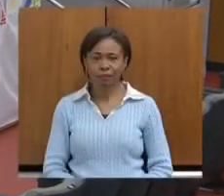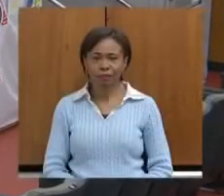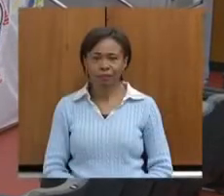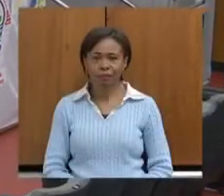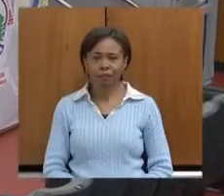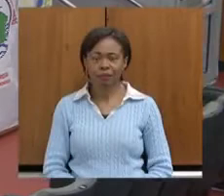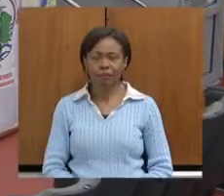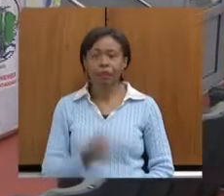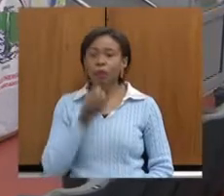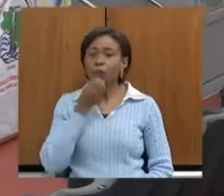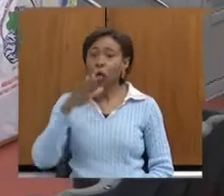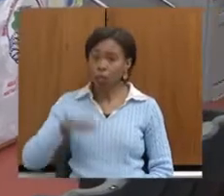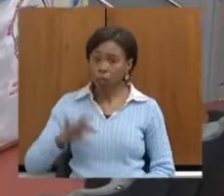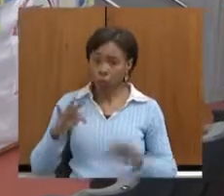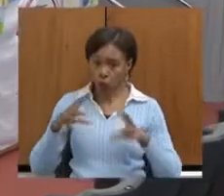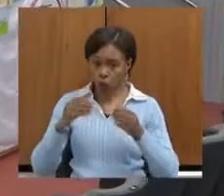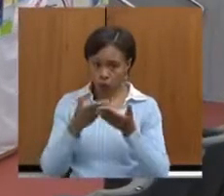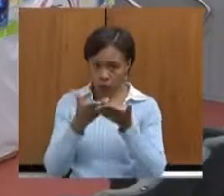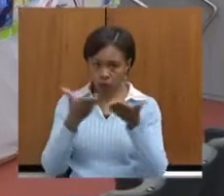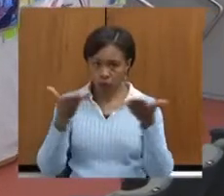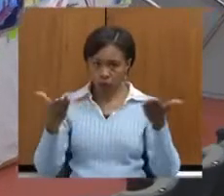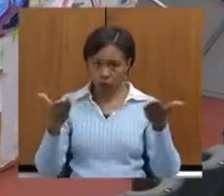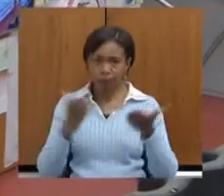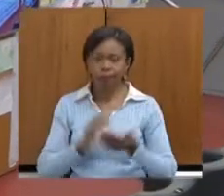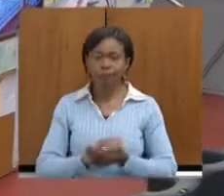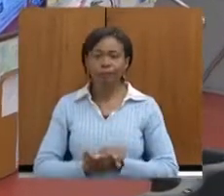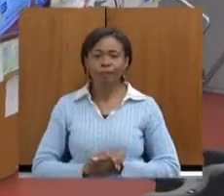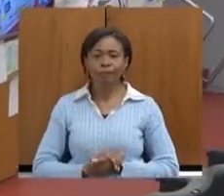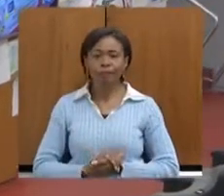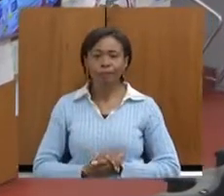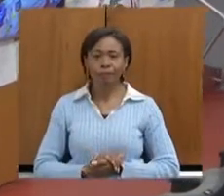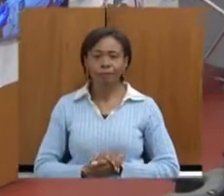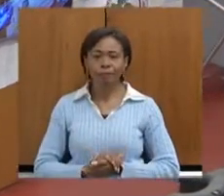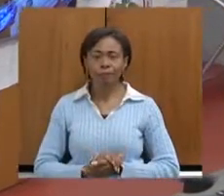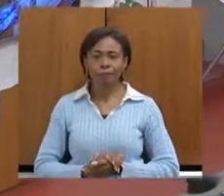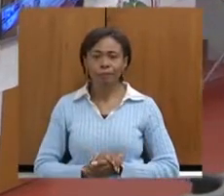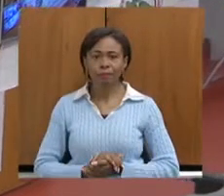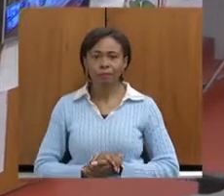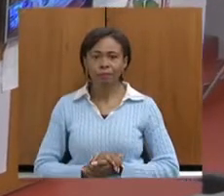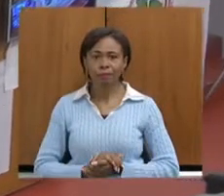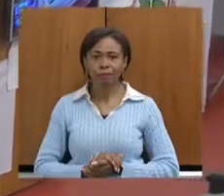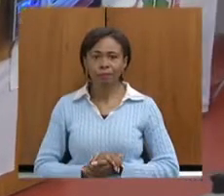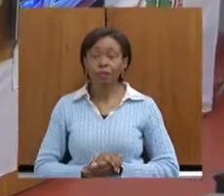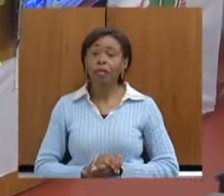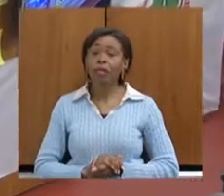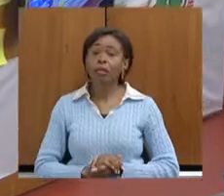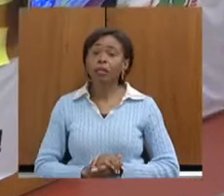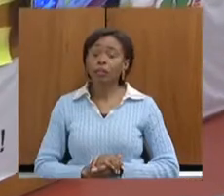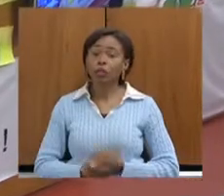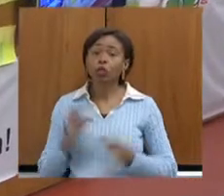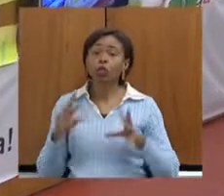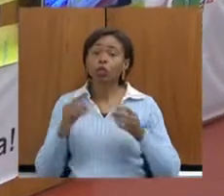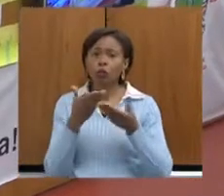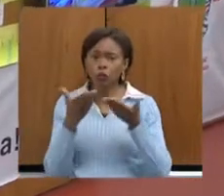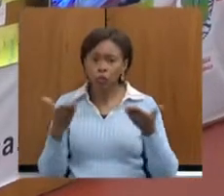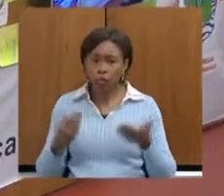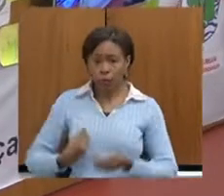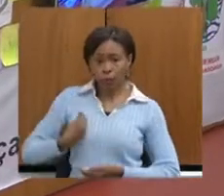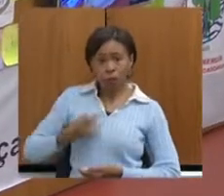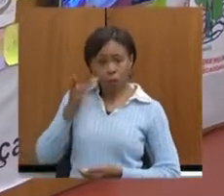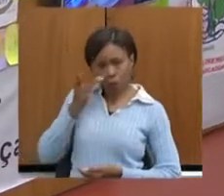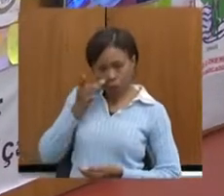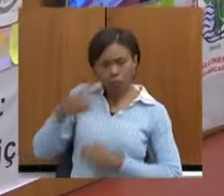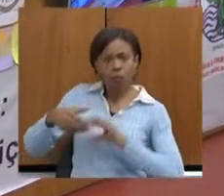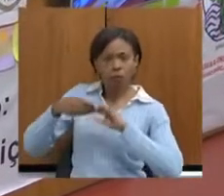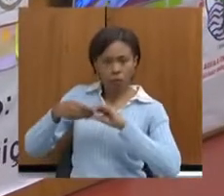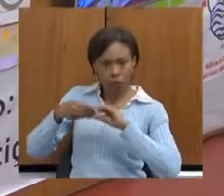Oi boa tarde a todos e todos eu queria cumprimentar a todos que nos acompanhe aqui presencialmente